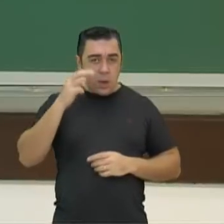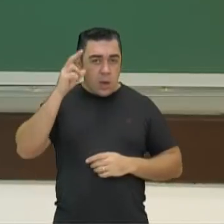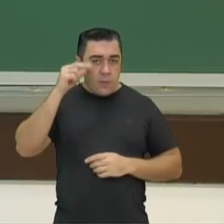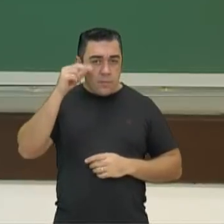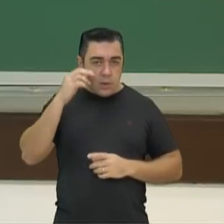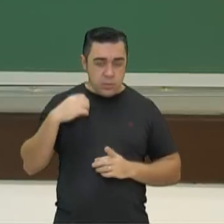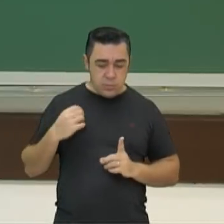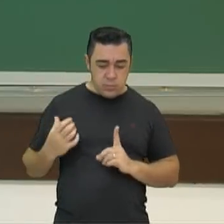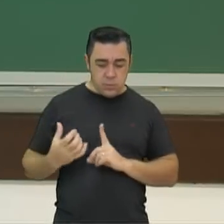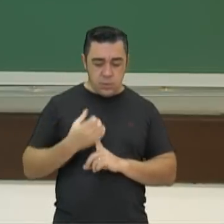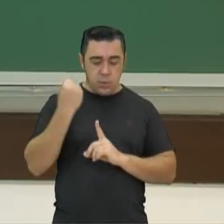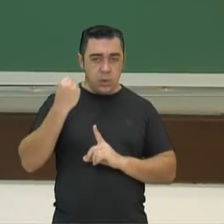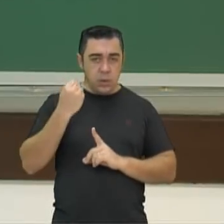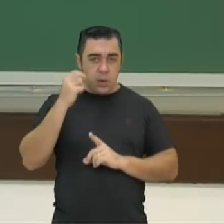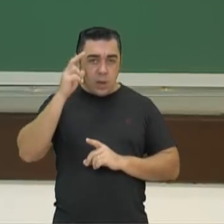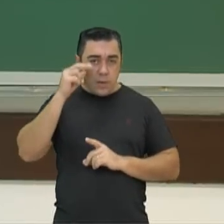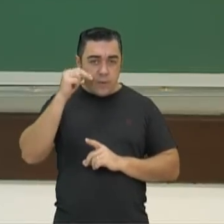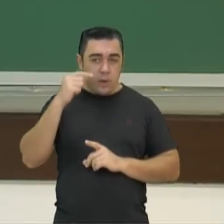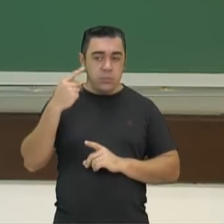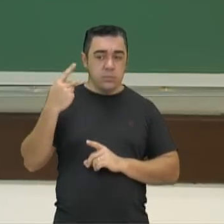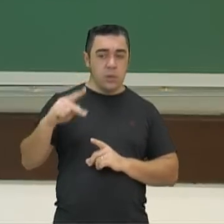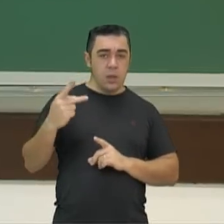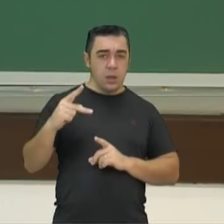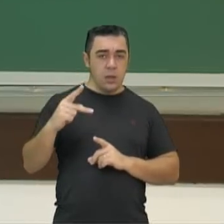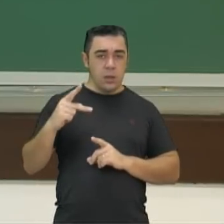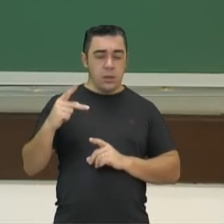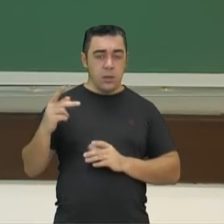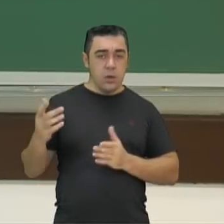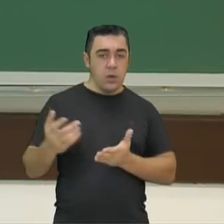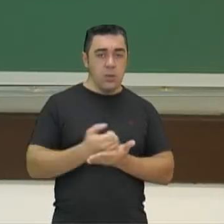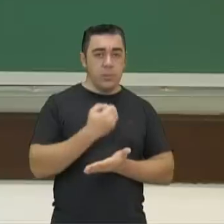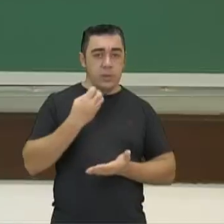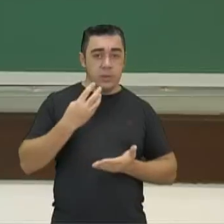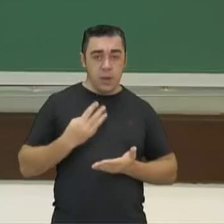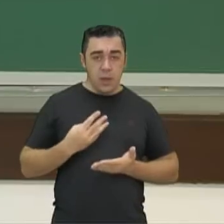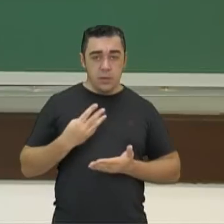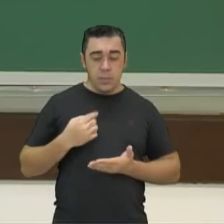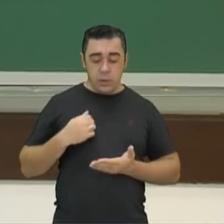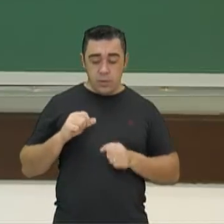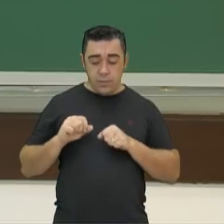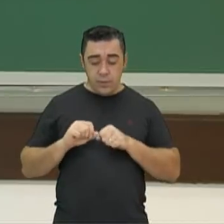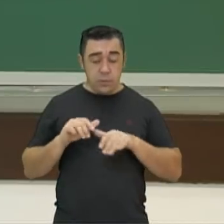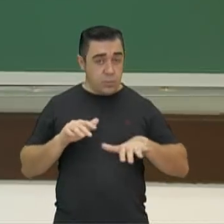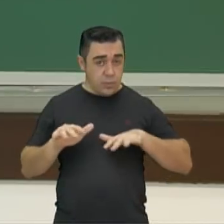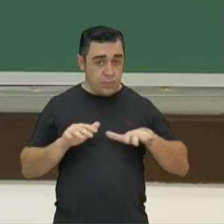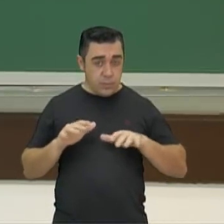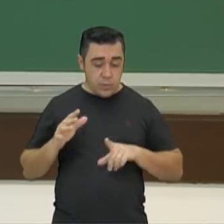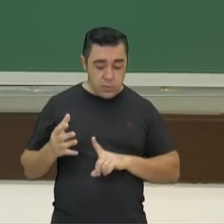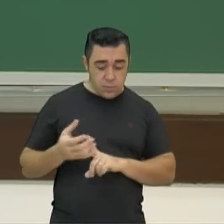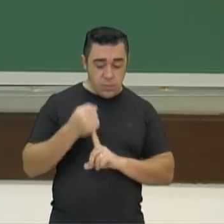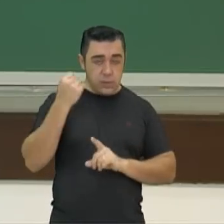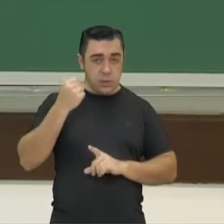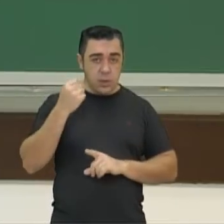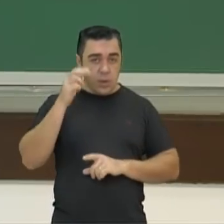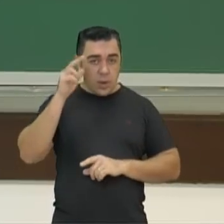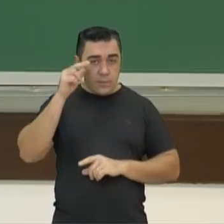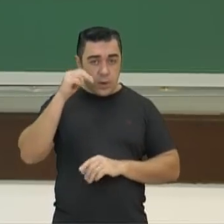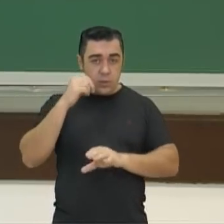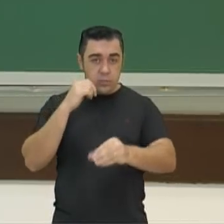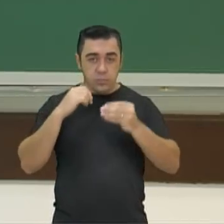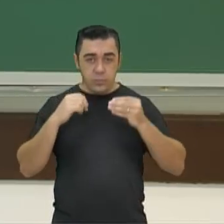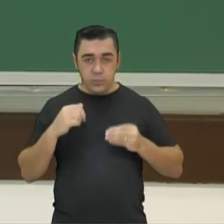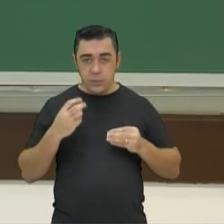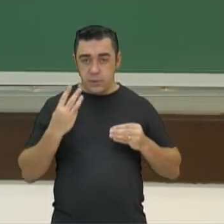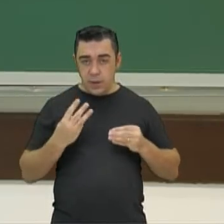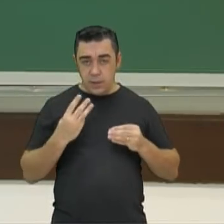pontos. Quanto vale o cavalo adversário? 3 pontos. Então, eu fiz o movimento da torre, matei o cavalo, ganhei uma peça de